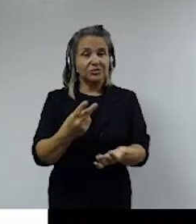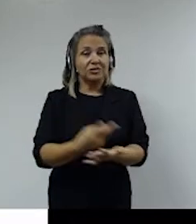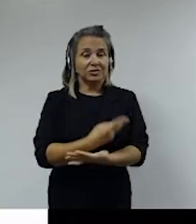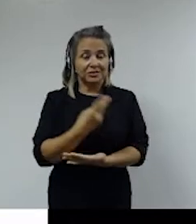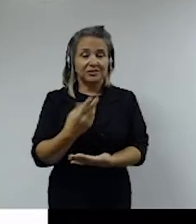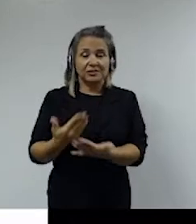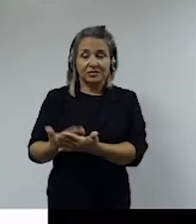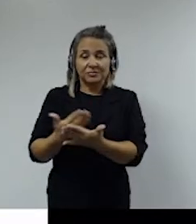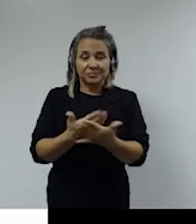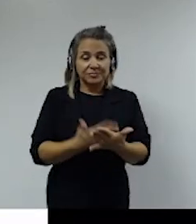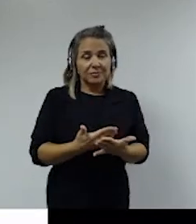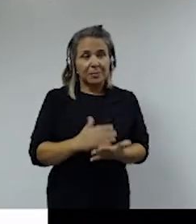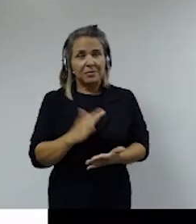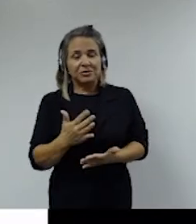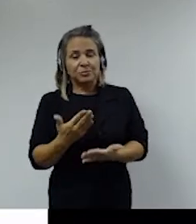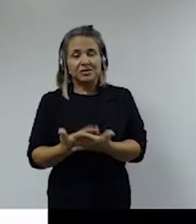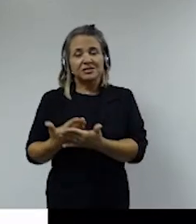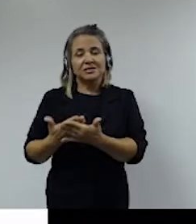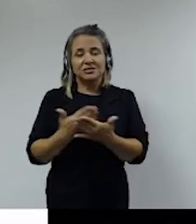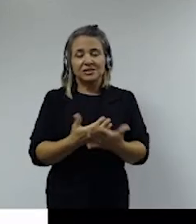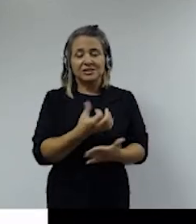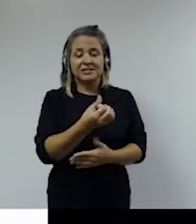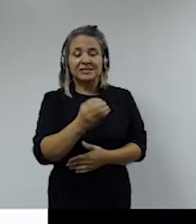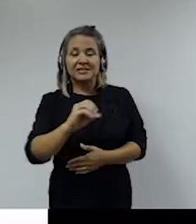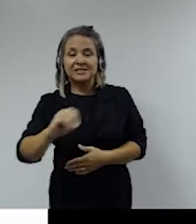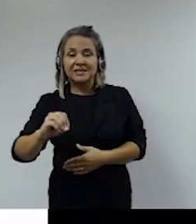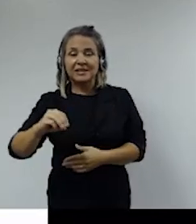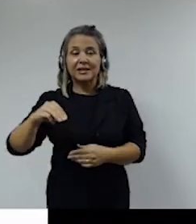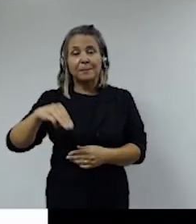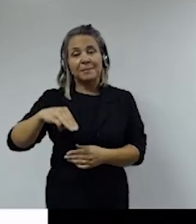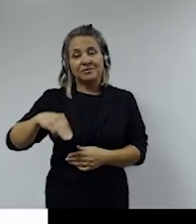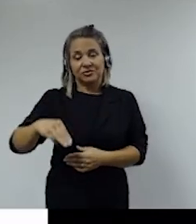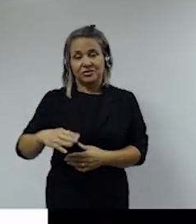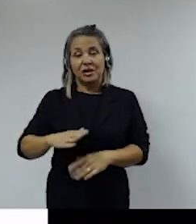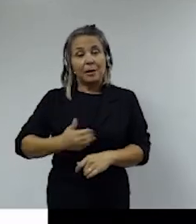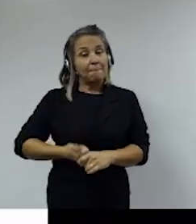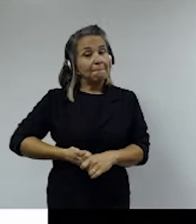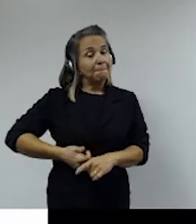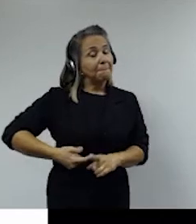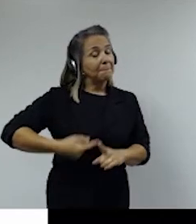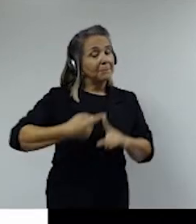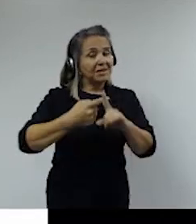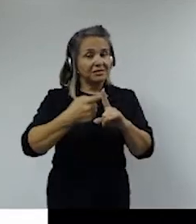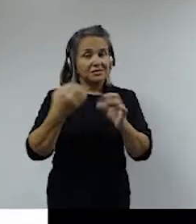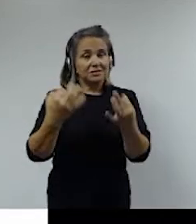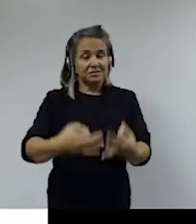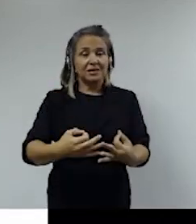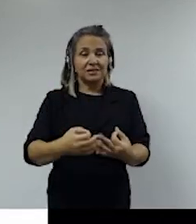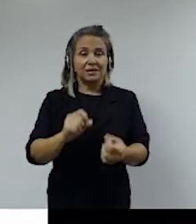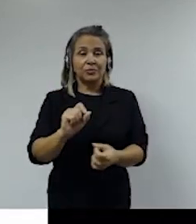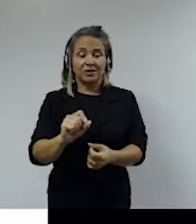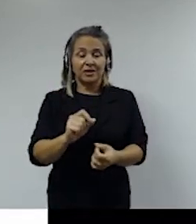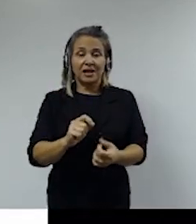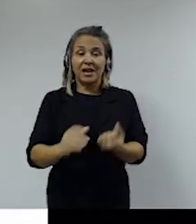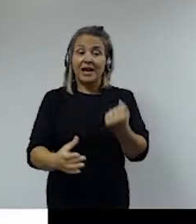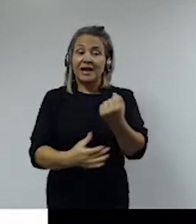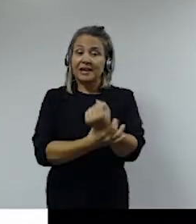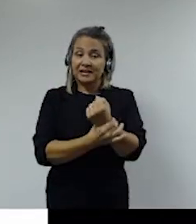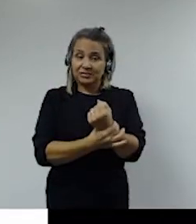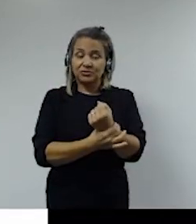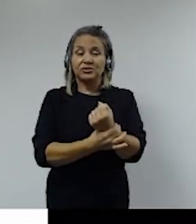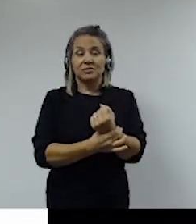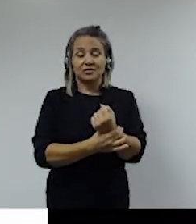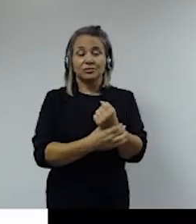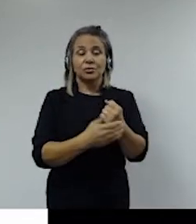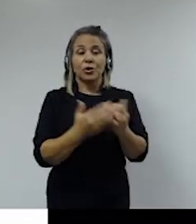foram estudadas cerca de 60 medidas abordadas nesse estudo, a mais eficaz é exatamente as garantias do devido